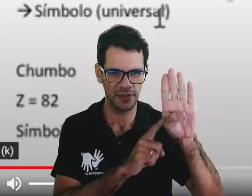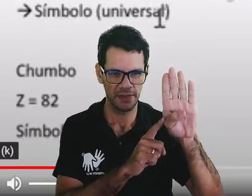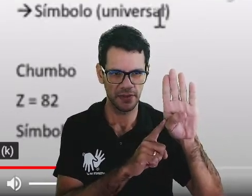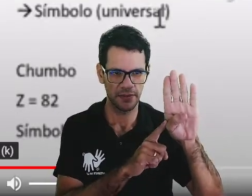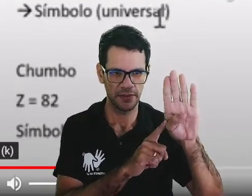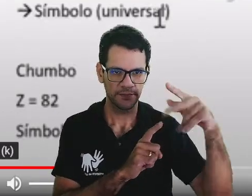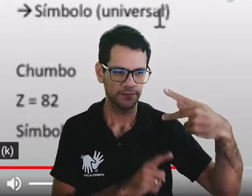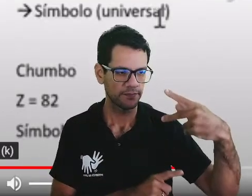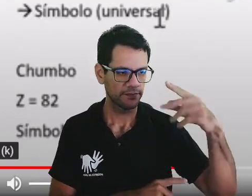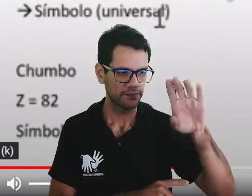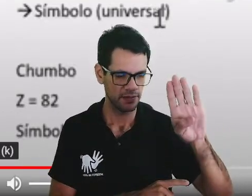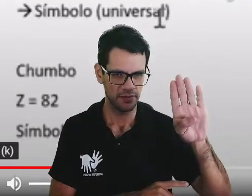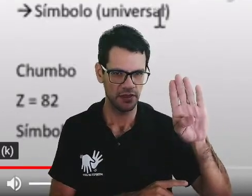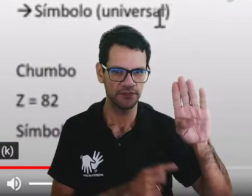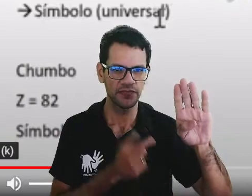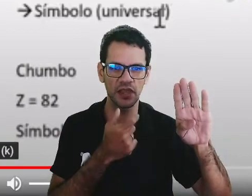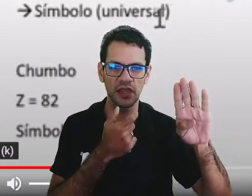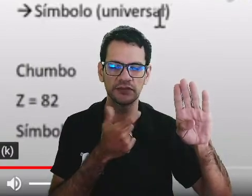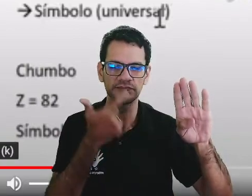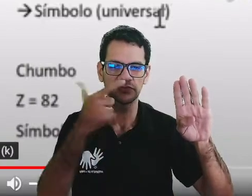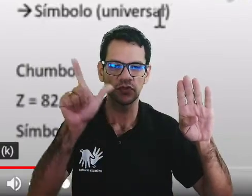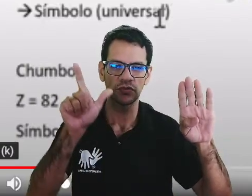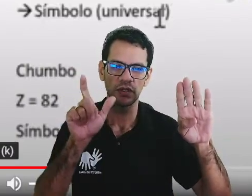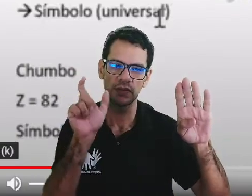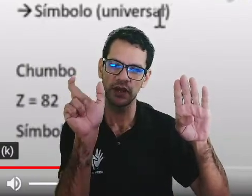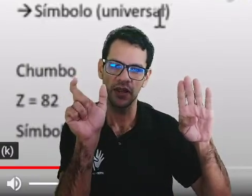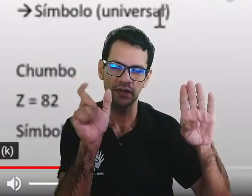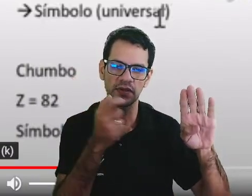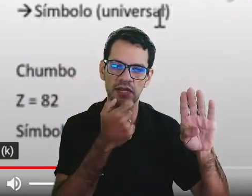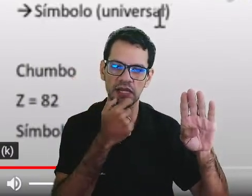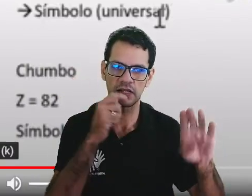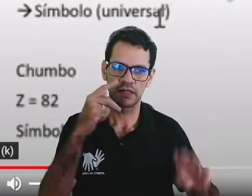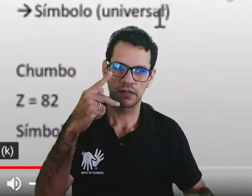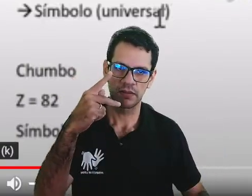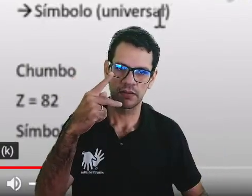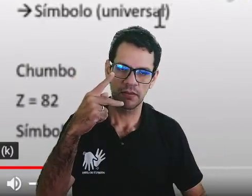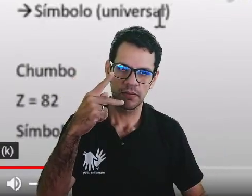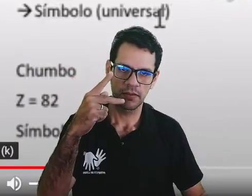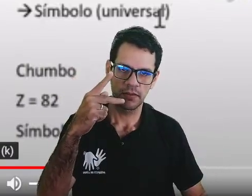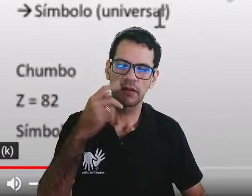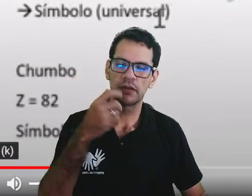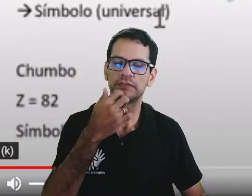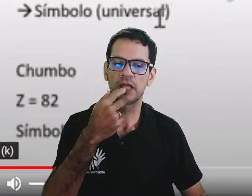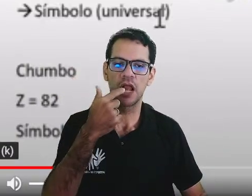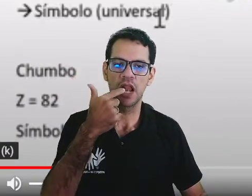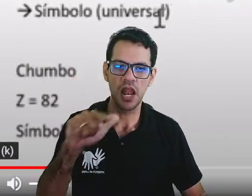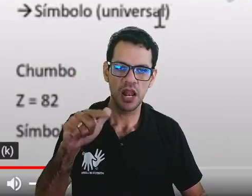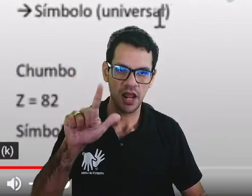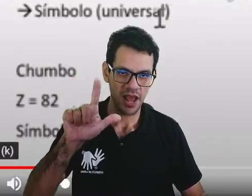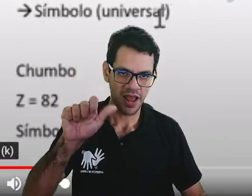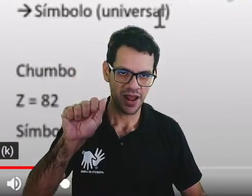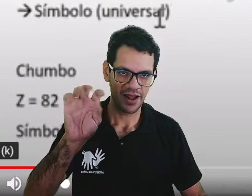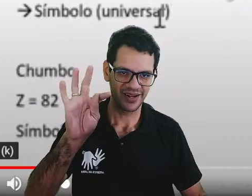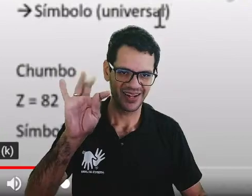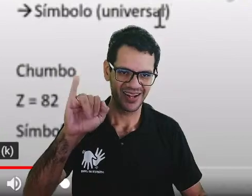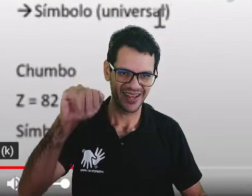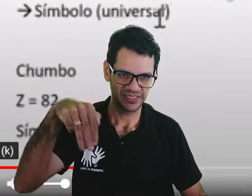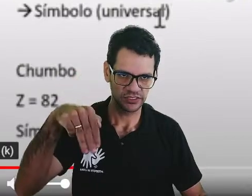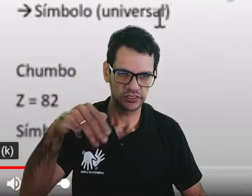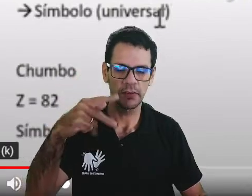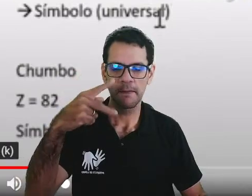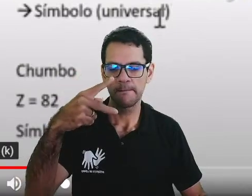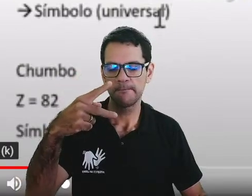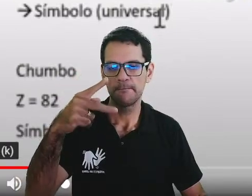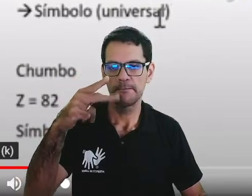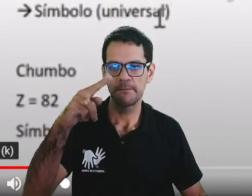Vai lá, púmbulo. Falem comigo, púmbulo. Então, do latim, né? Aí, ele tem esse